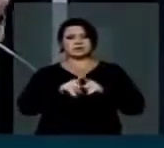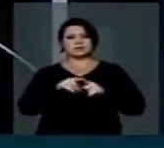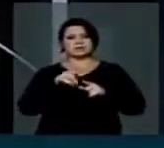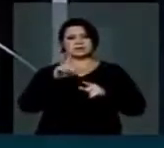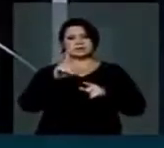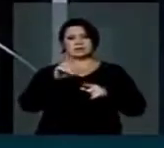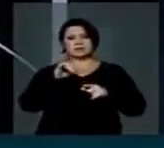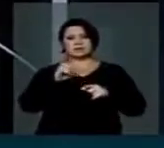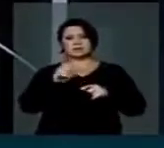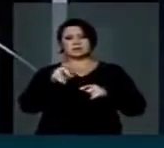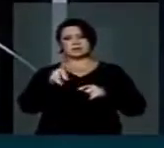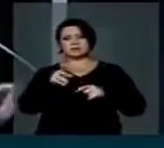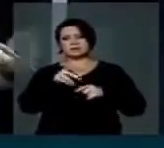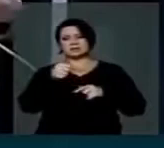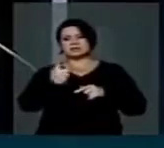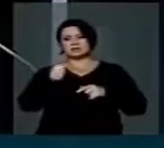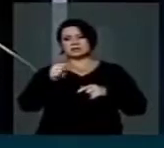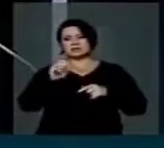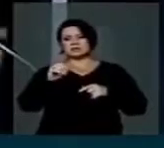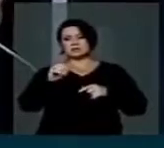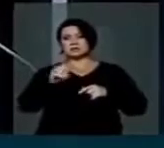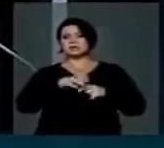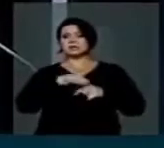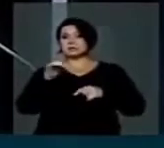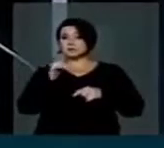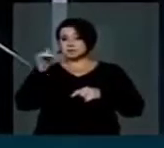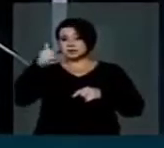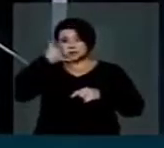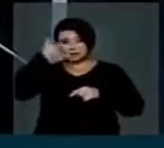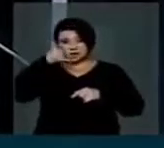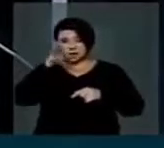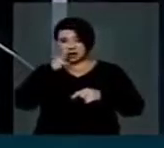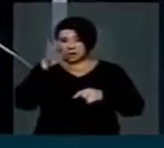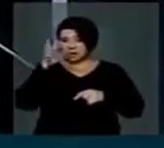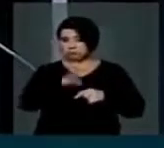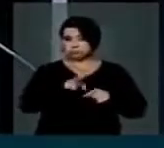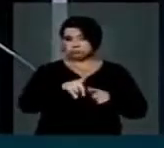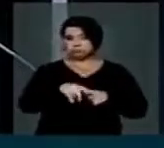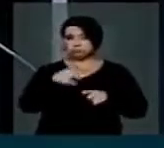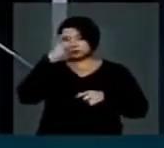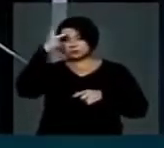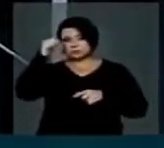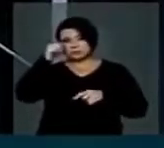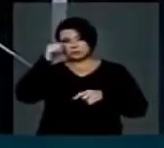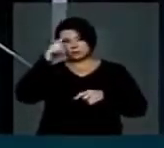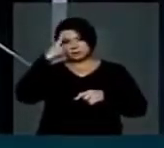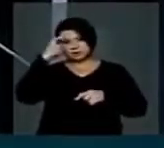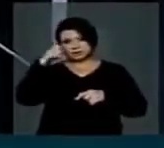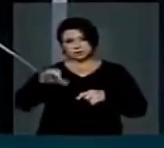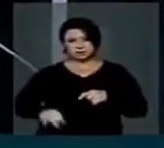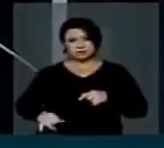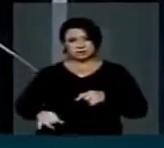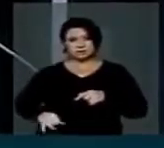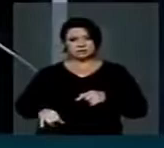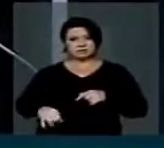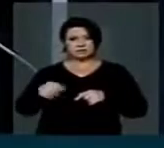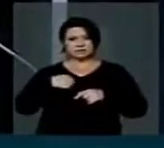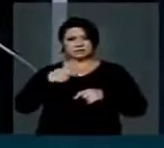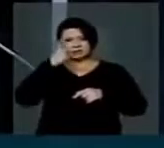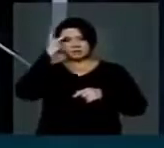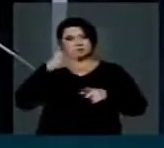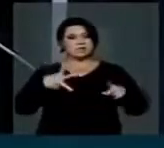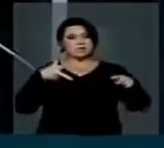Disque 180, um importante instrumento de prevenção da violência contra a mulher, possa